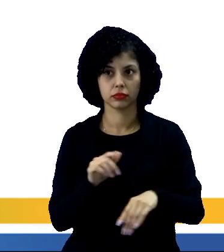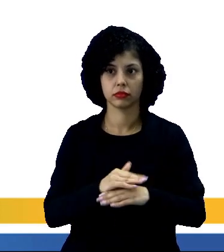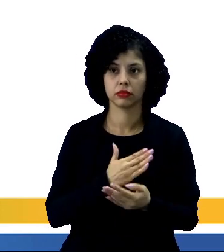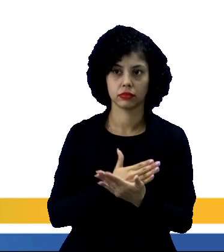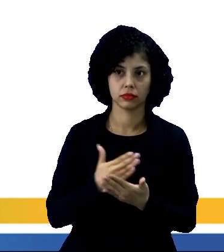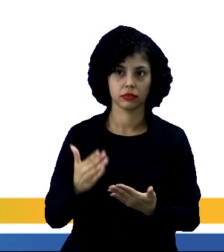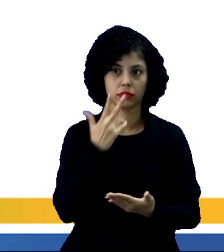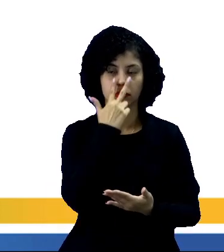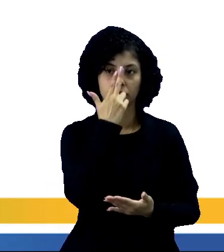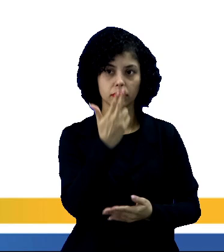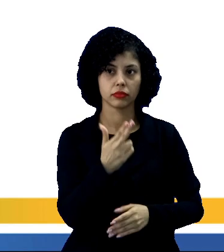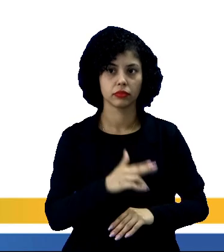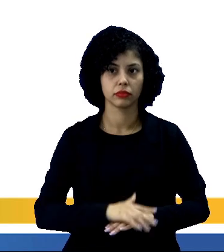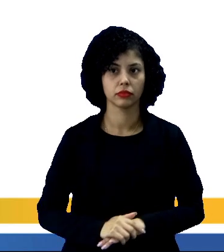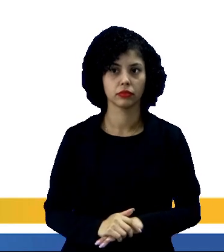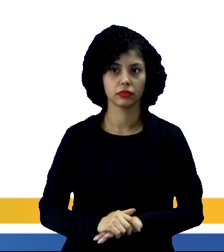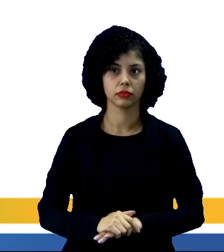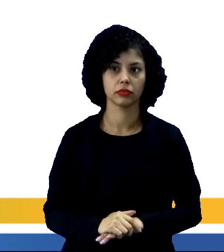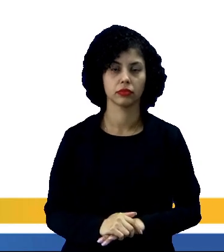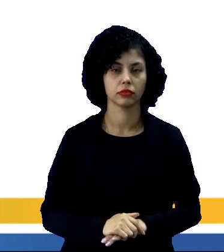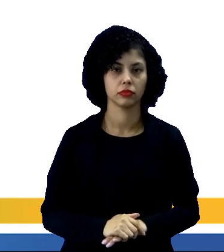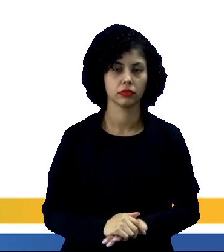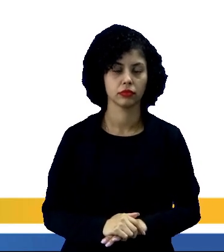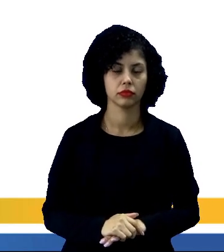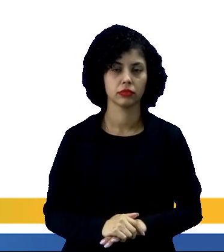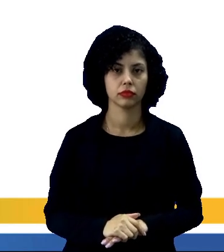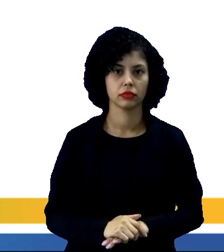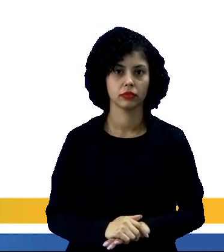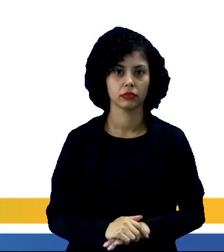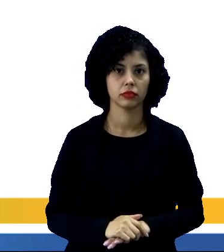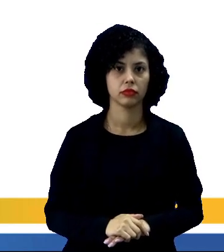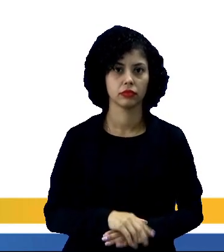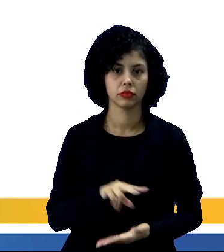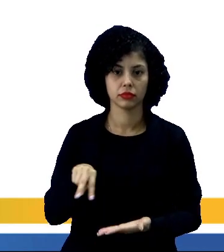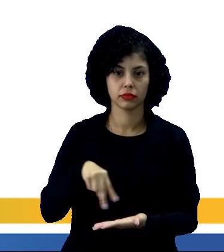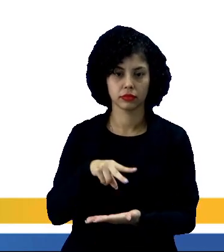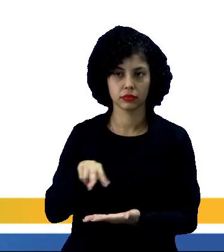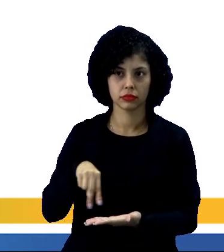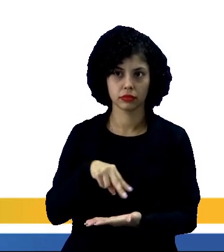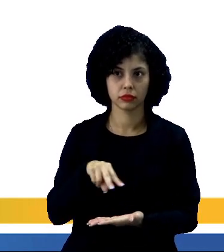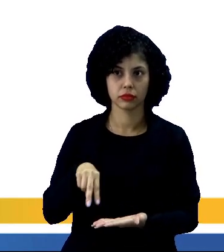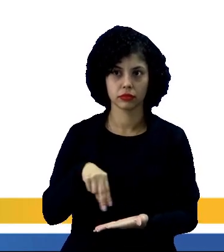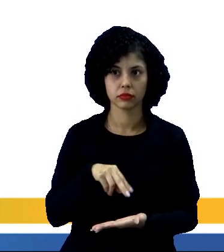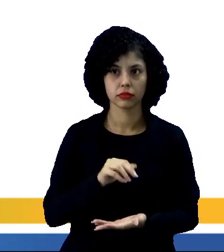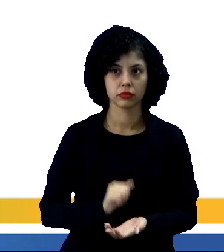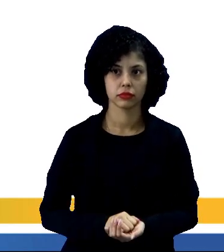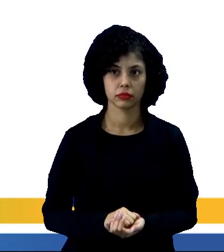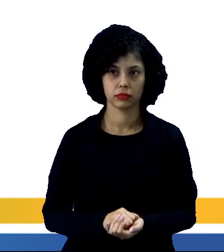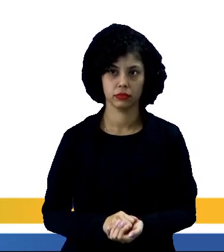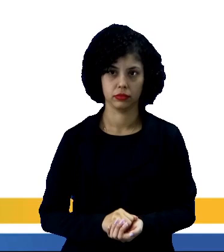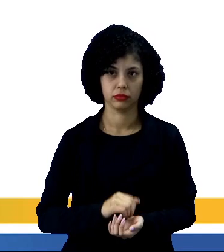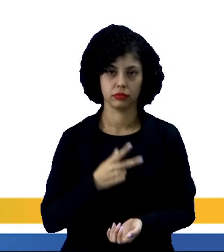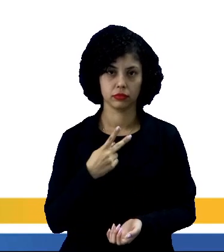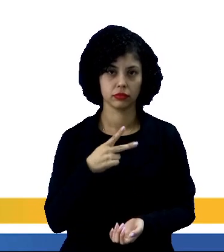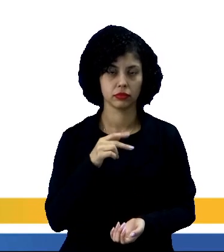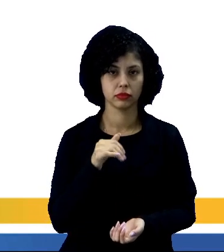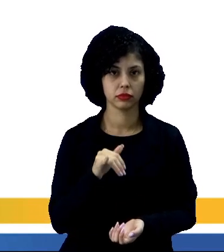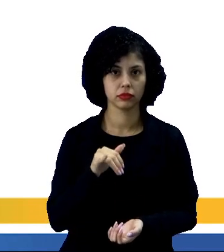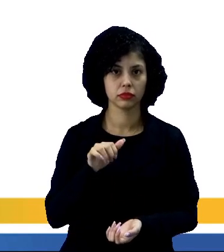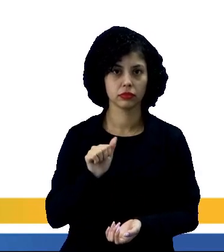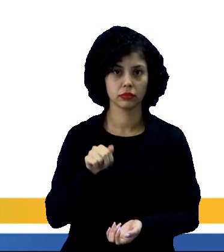aí começa a aparecer aí o lance das bailarininhas, né? Pianolas,